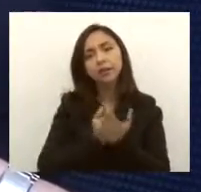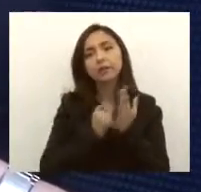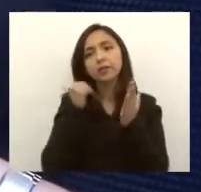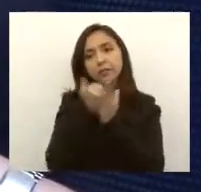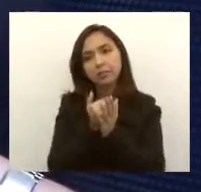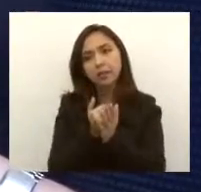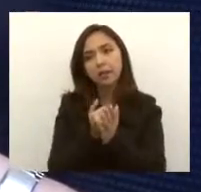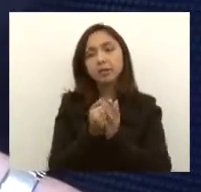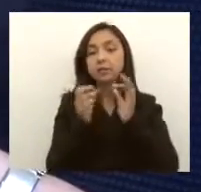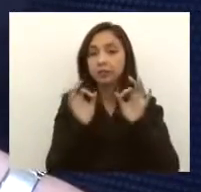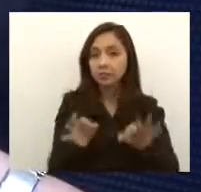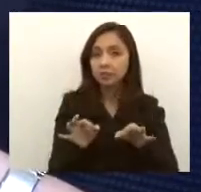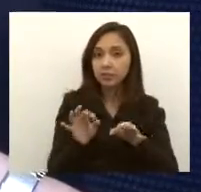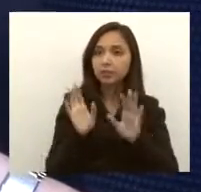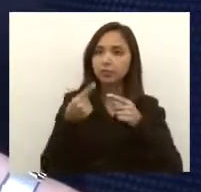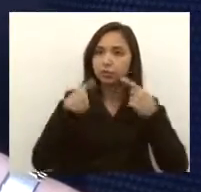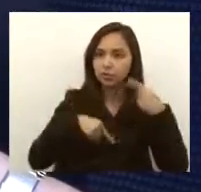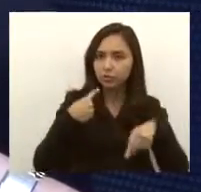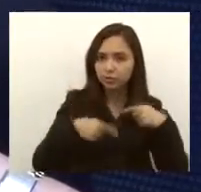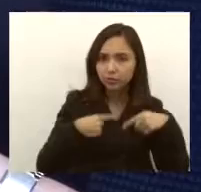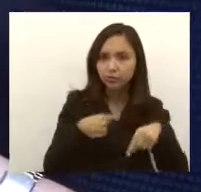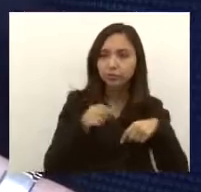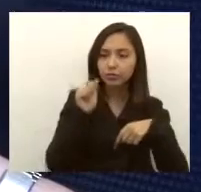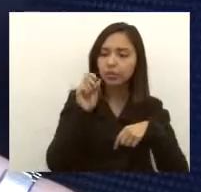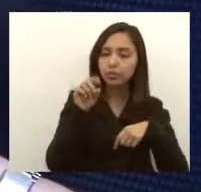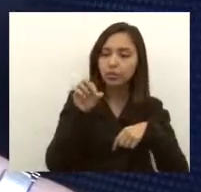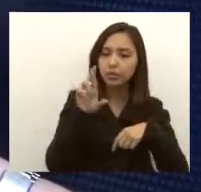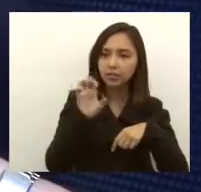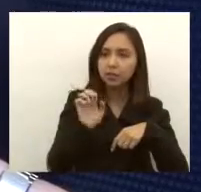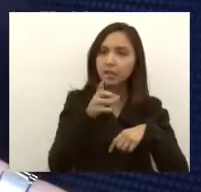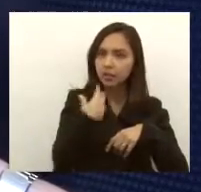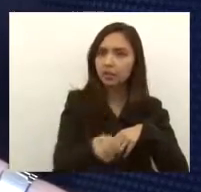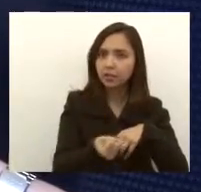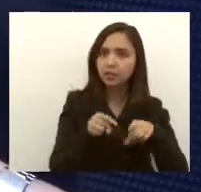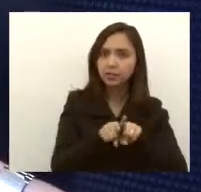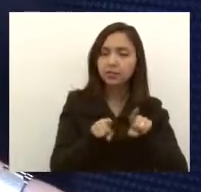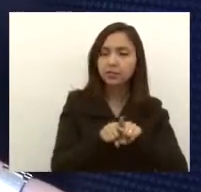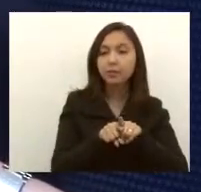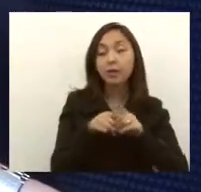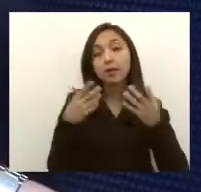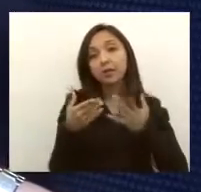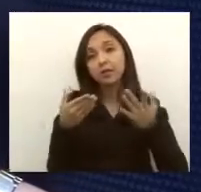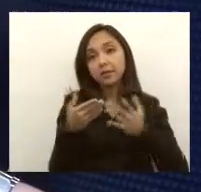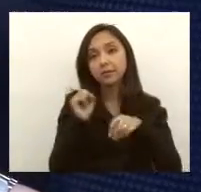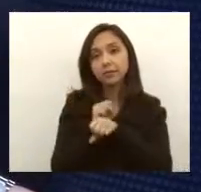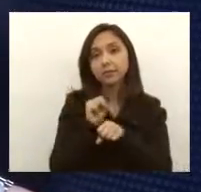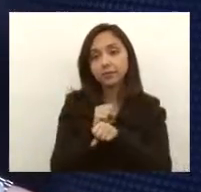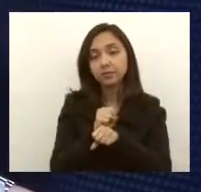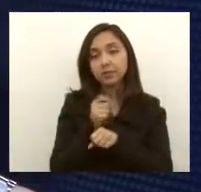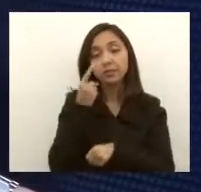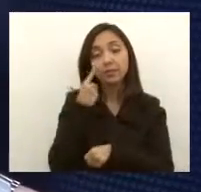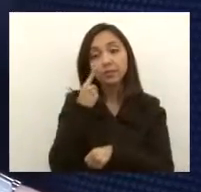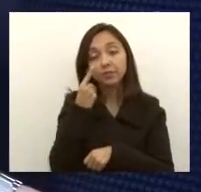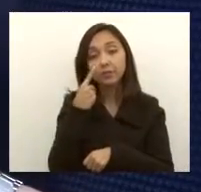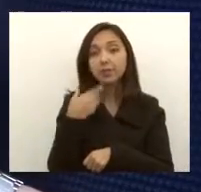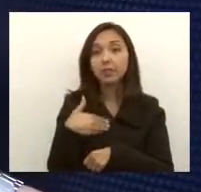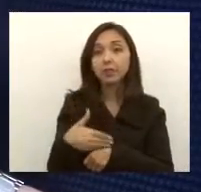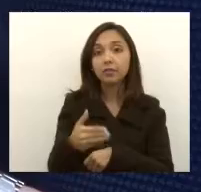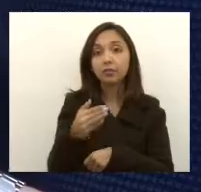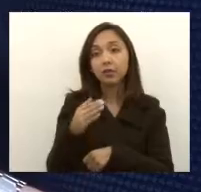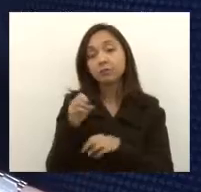isso realmente eu já discuti com o secretário André, ele é totalmente favorável. Eu só preciso fazer, ver, enxergar com